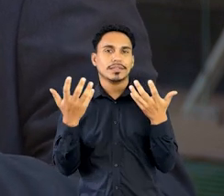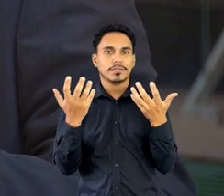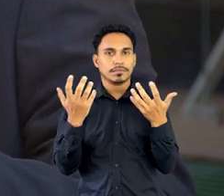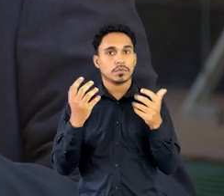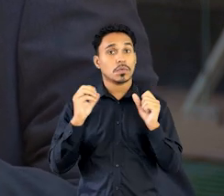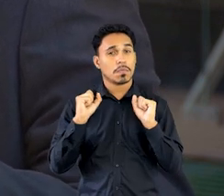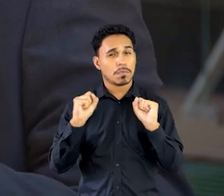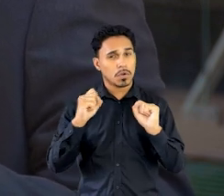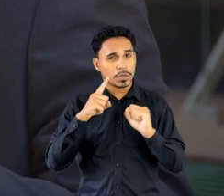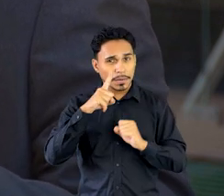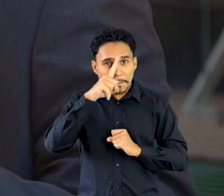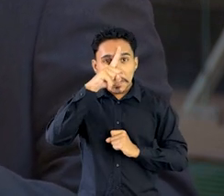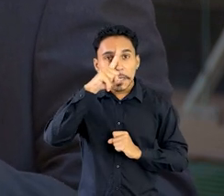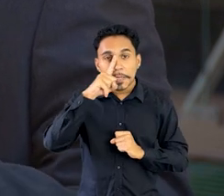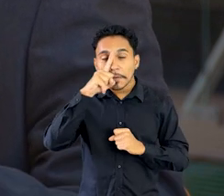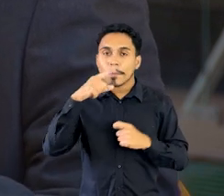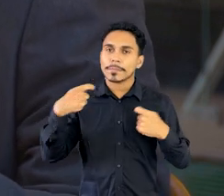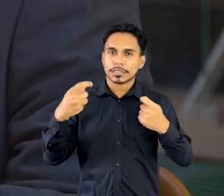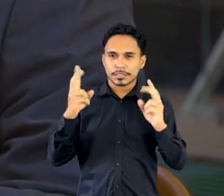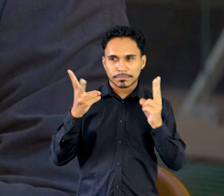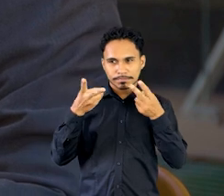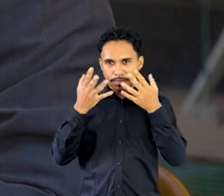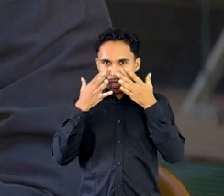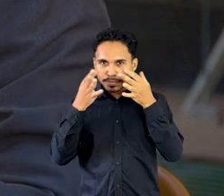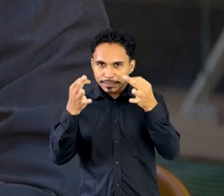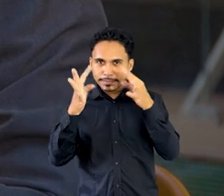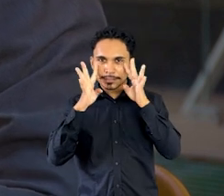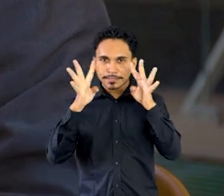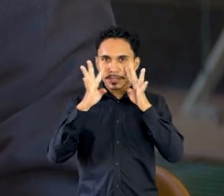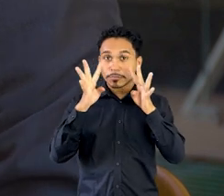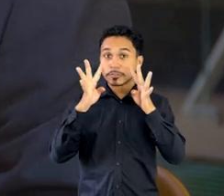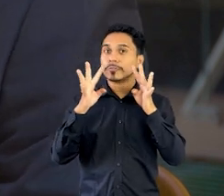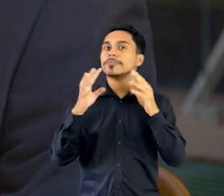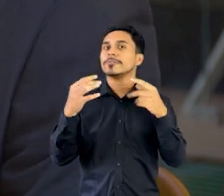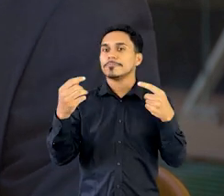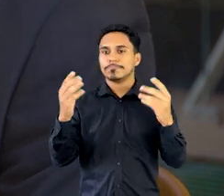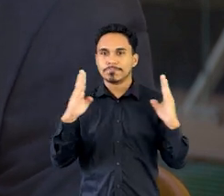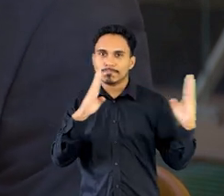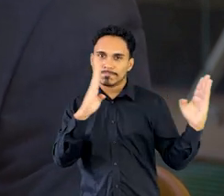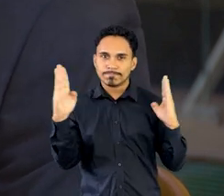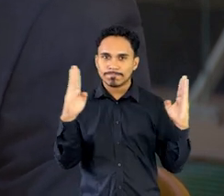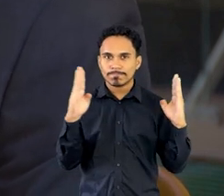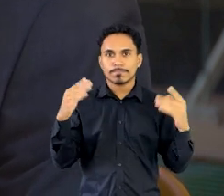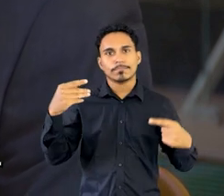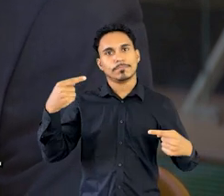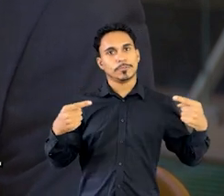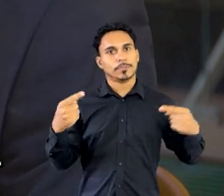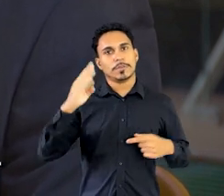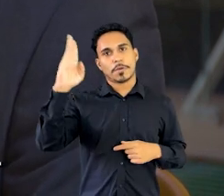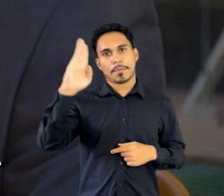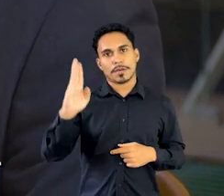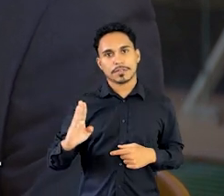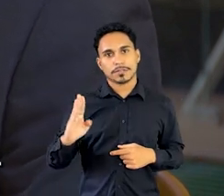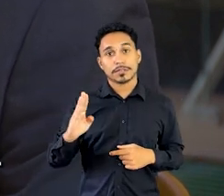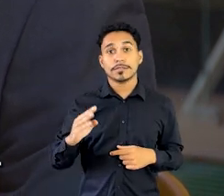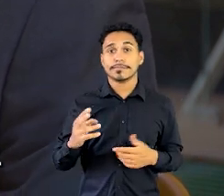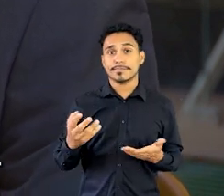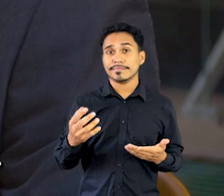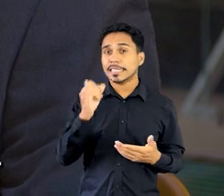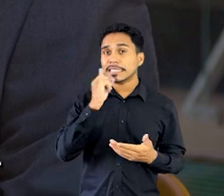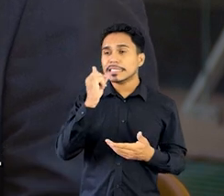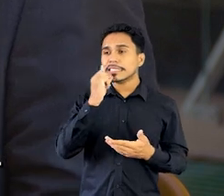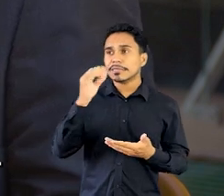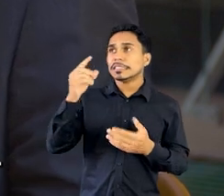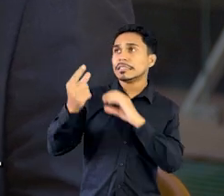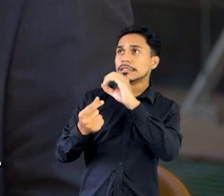resolvido te coloca em uma situação de desatenção e a desatenção é onde você corre mais riscos para falar especificamente de